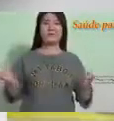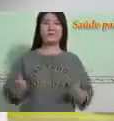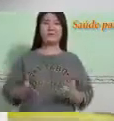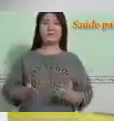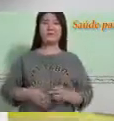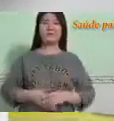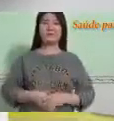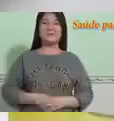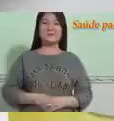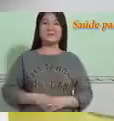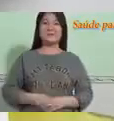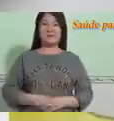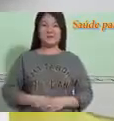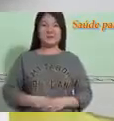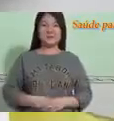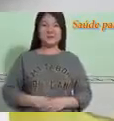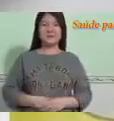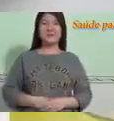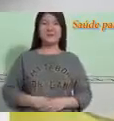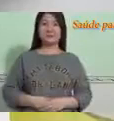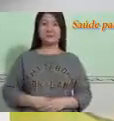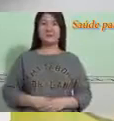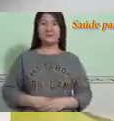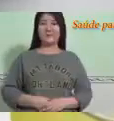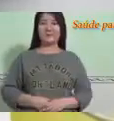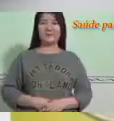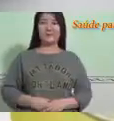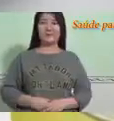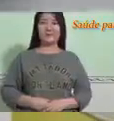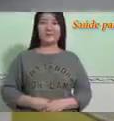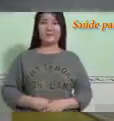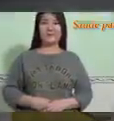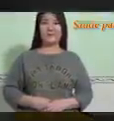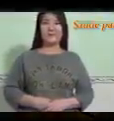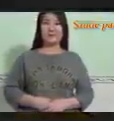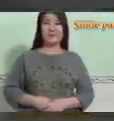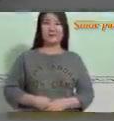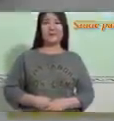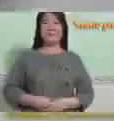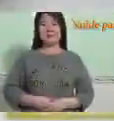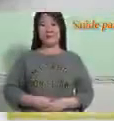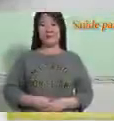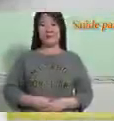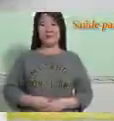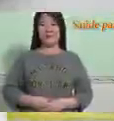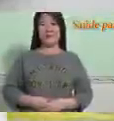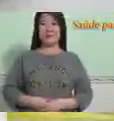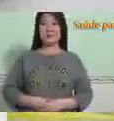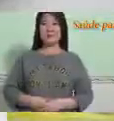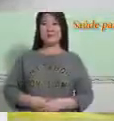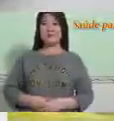Em alguns casos, o médico pode receitar medicamentos, como aqueles usados no tratamento da epilepsia ou